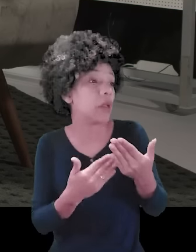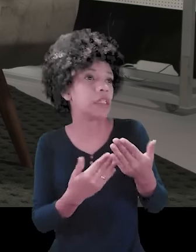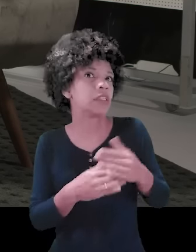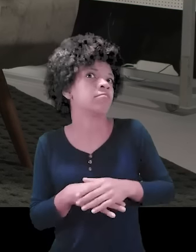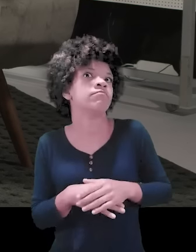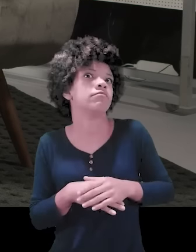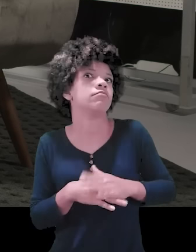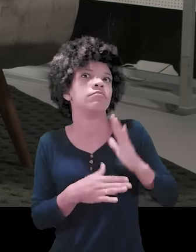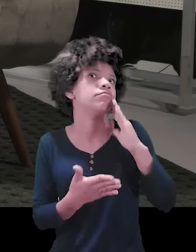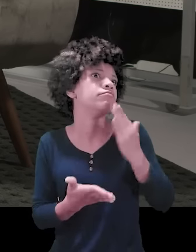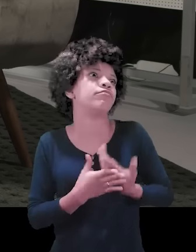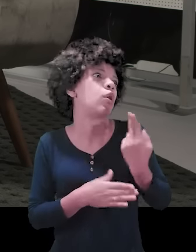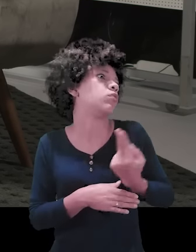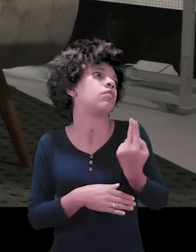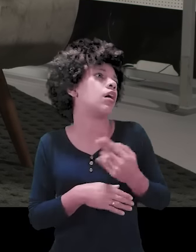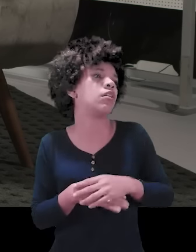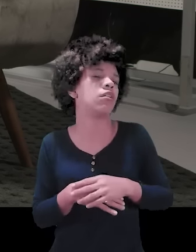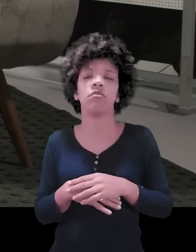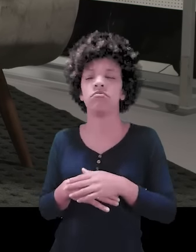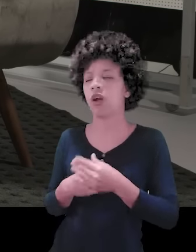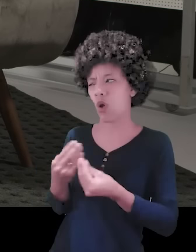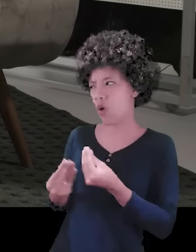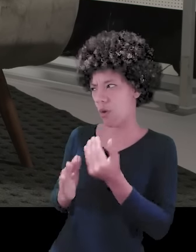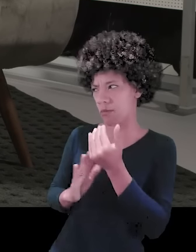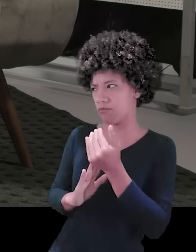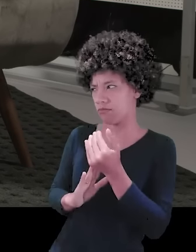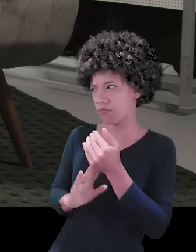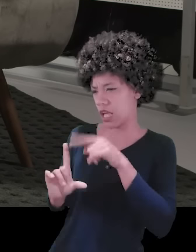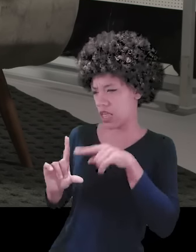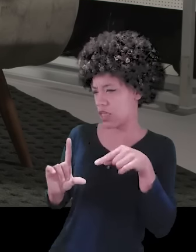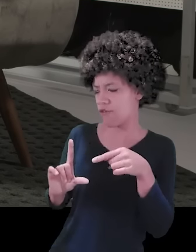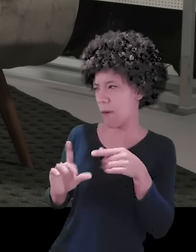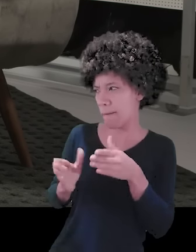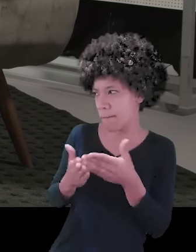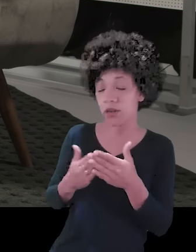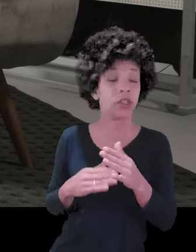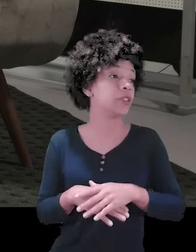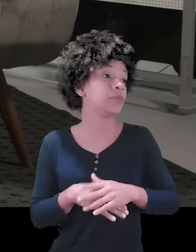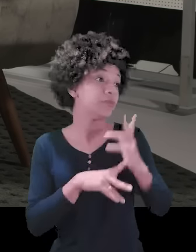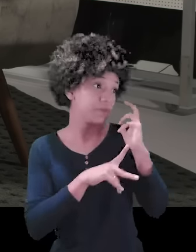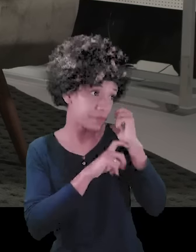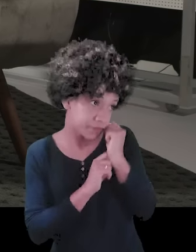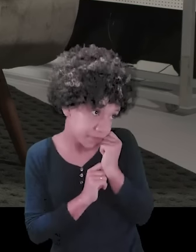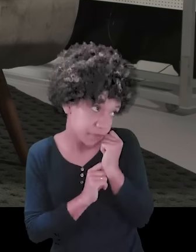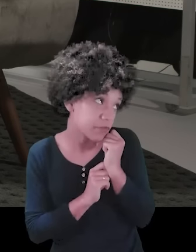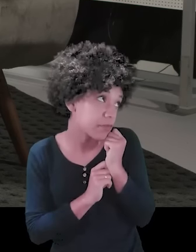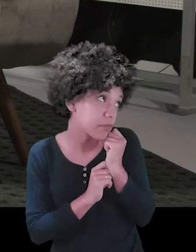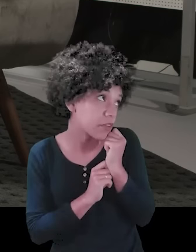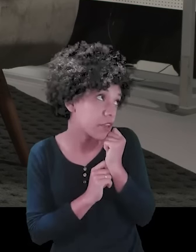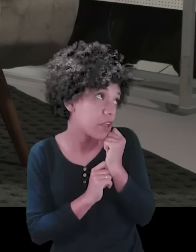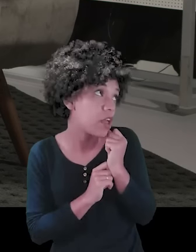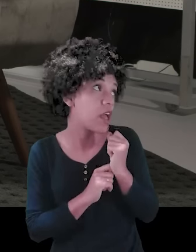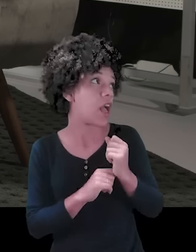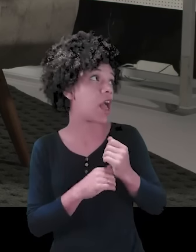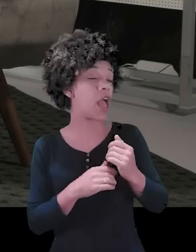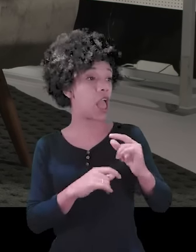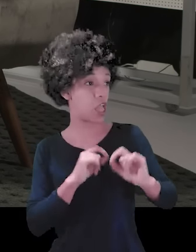inacreditável é diga esse precário me explicar explicar dormir em